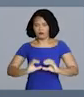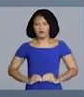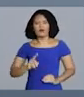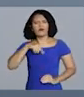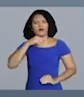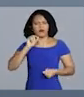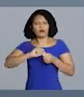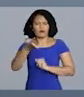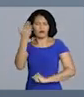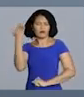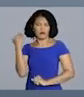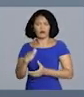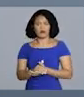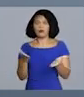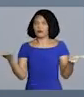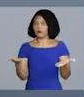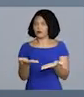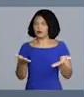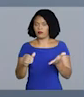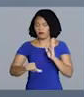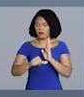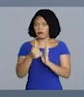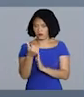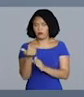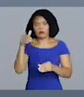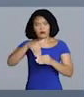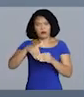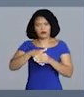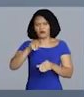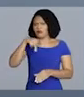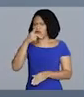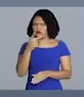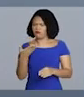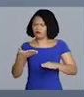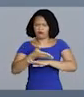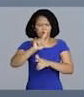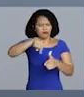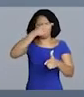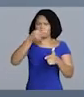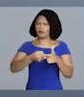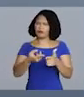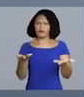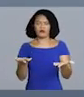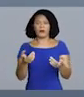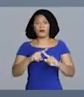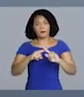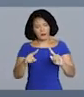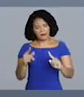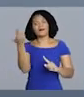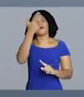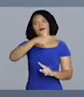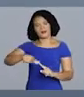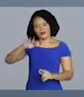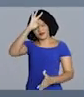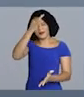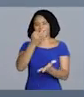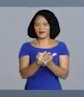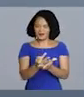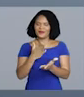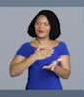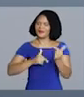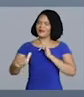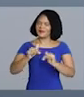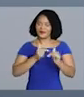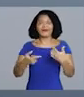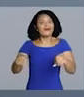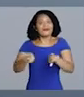que ninguém até então havia feito. Agora, no primeiro turno, também me falaram que eu não chegaria nem no segundo. Mais uma vez, a fé,